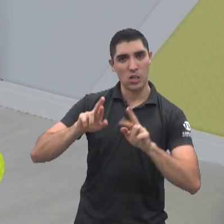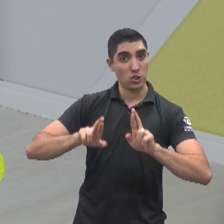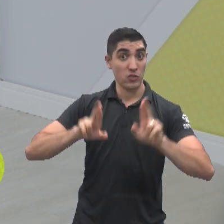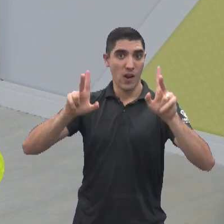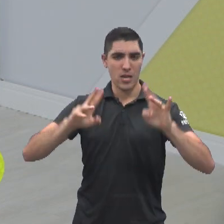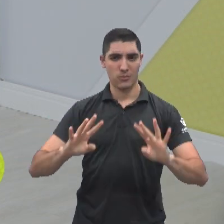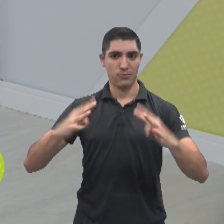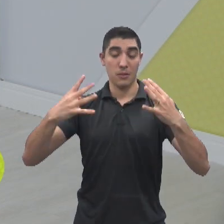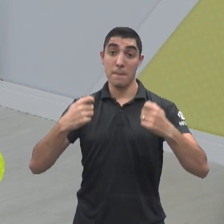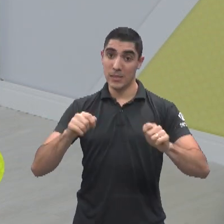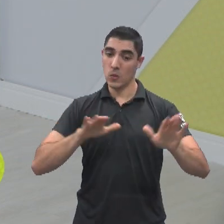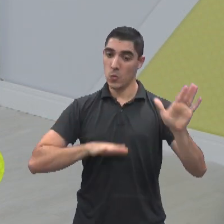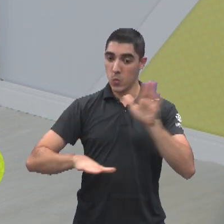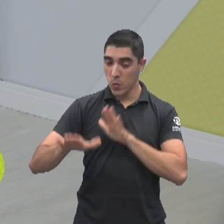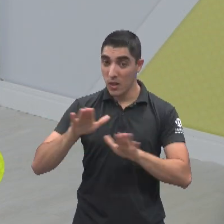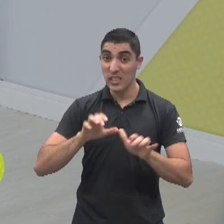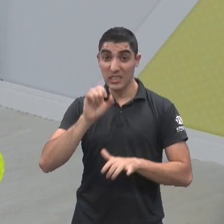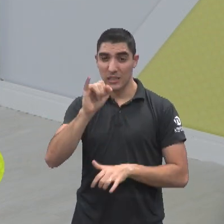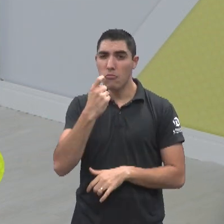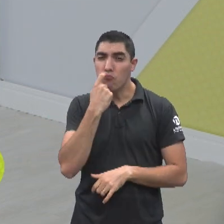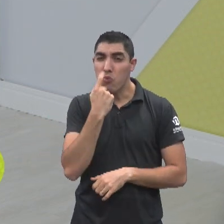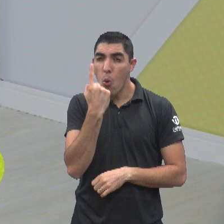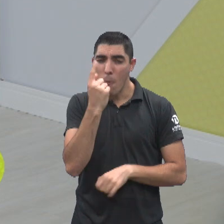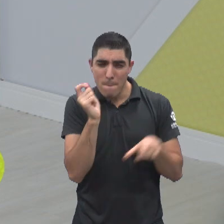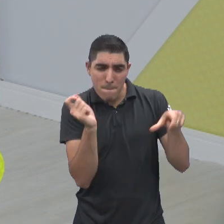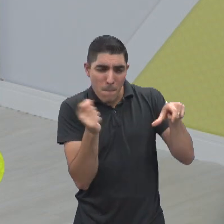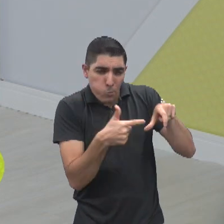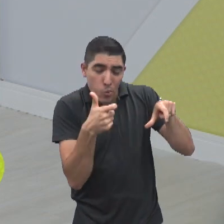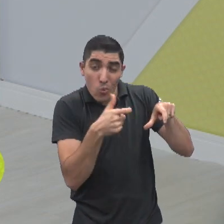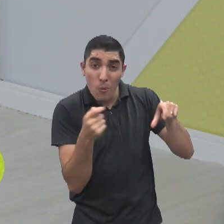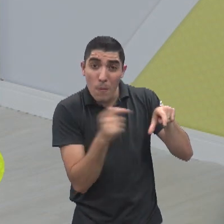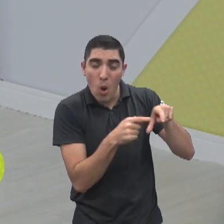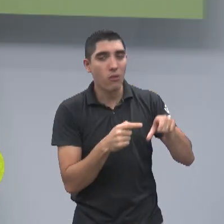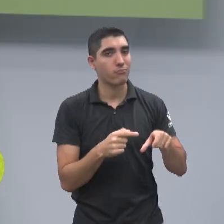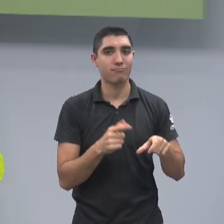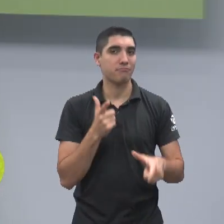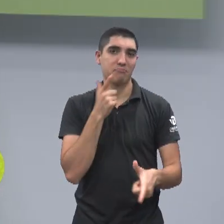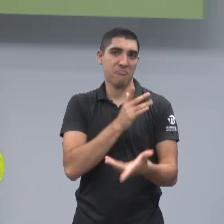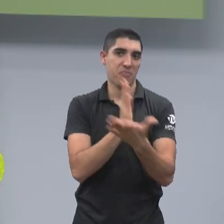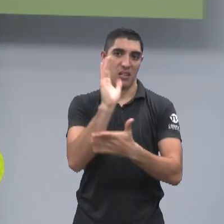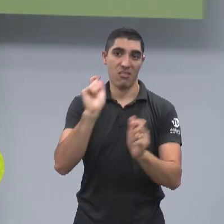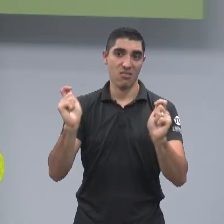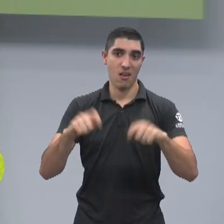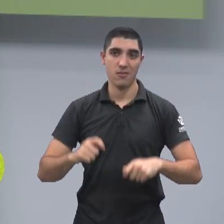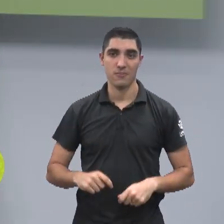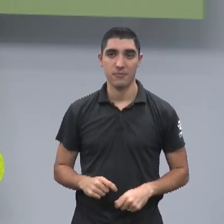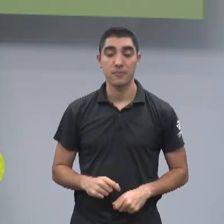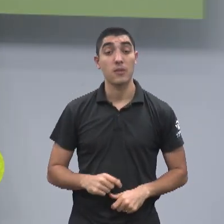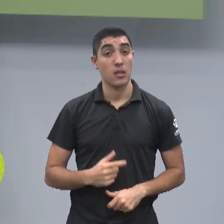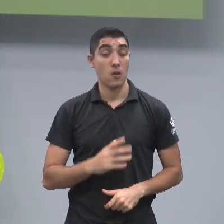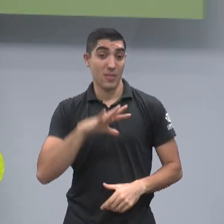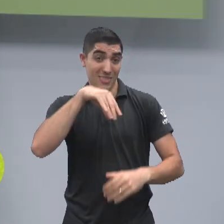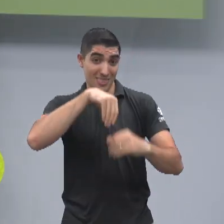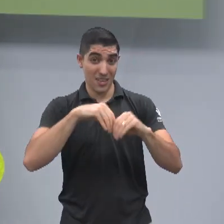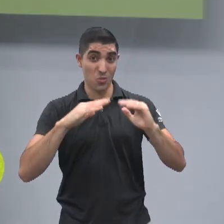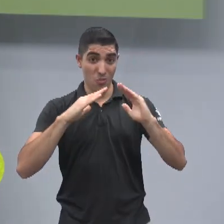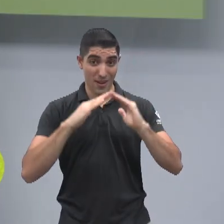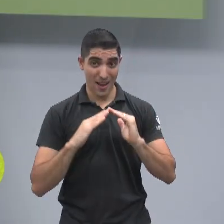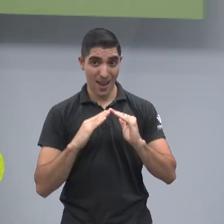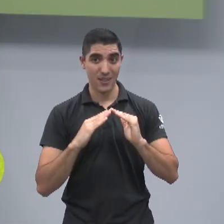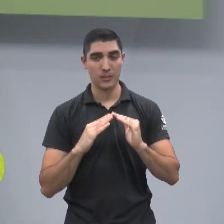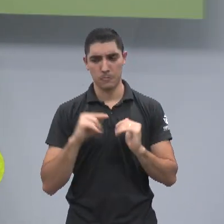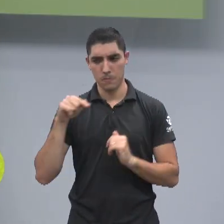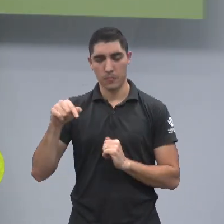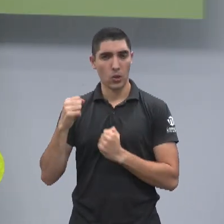cuidado, porque um gol pode definir o fim do campeonato para um dos dois lados. O Taubaté, por jogar em casa, a torcida